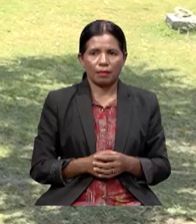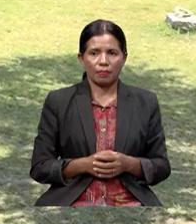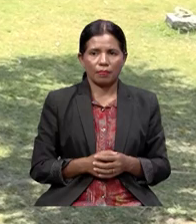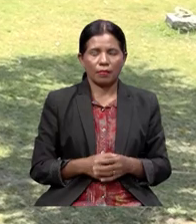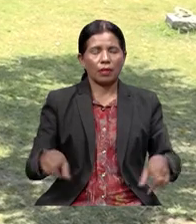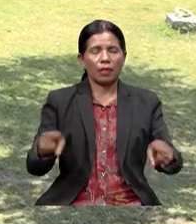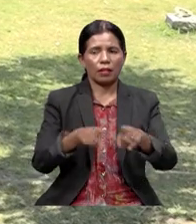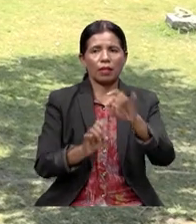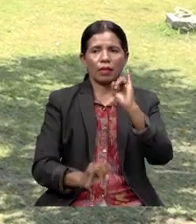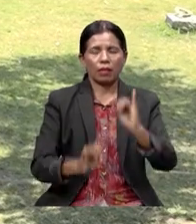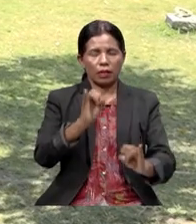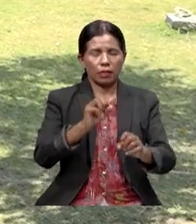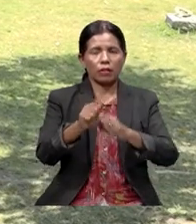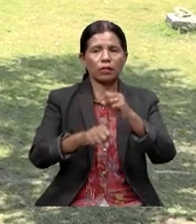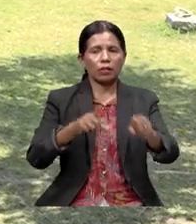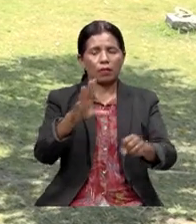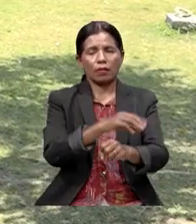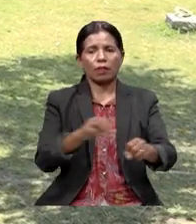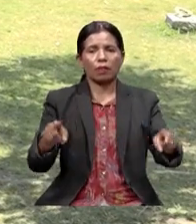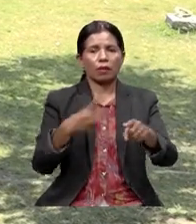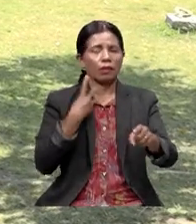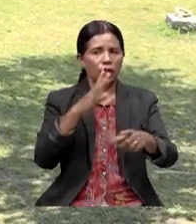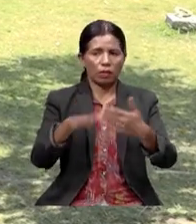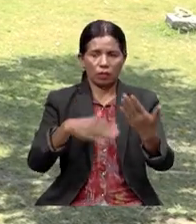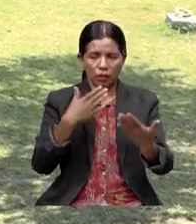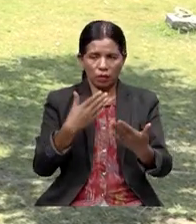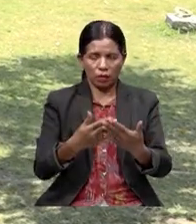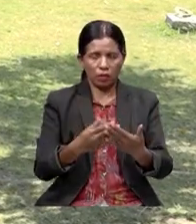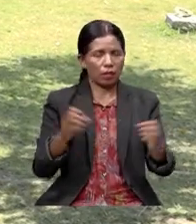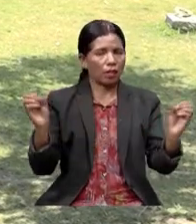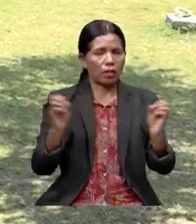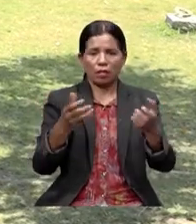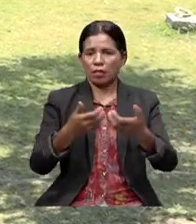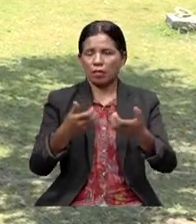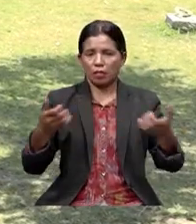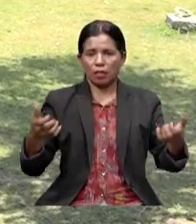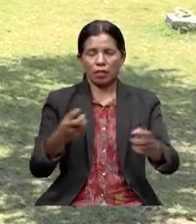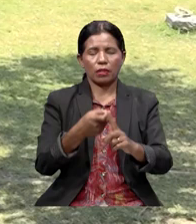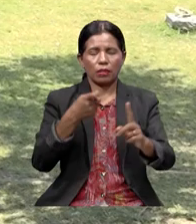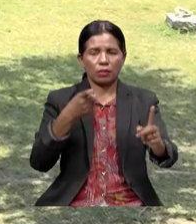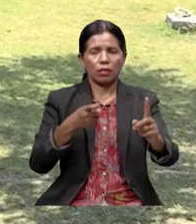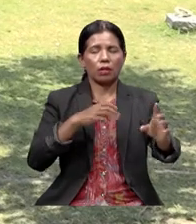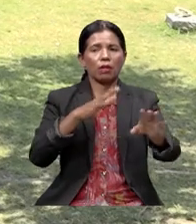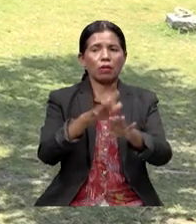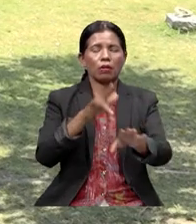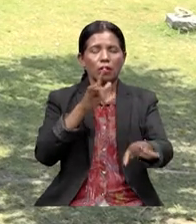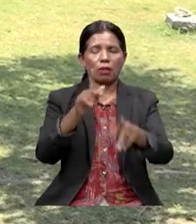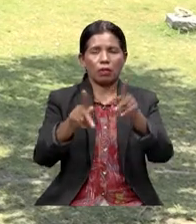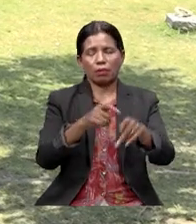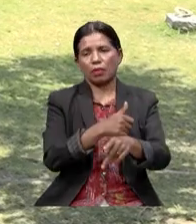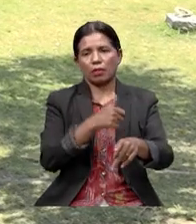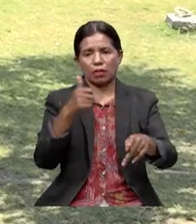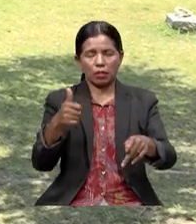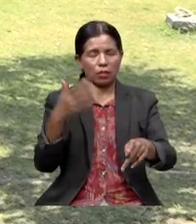Hanesan individu socialmente ita hotu selases. Husi kontaktu ho emaselu